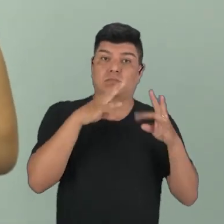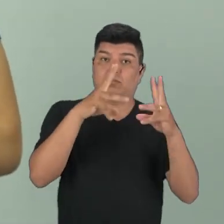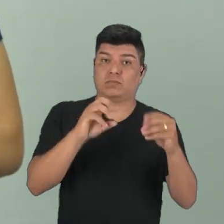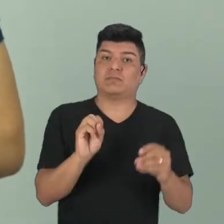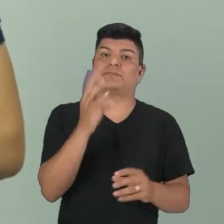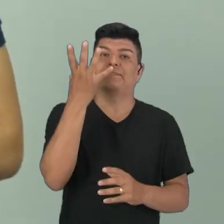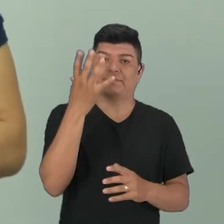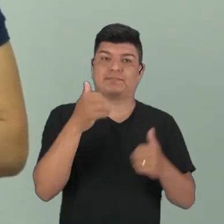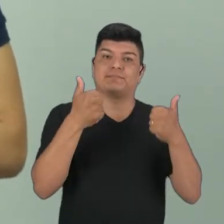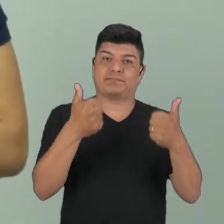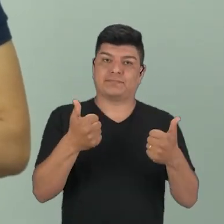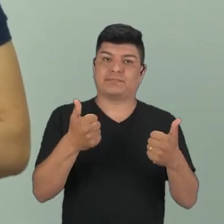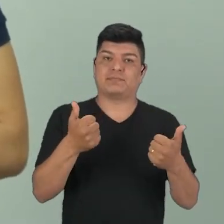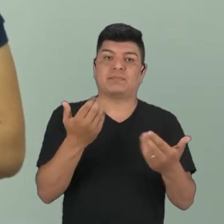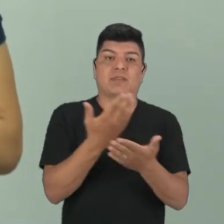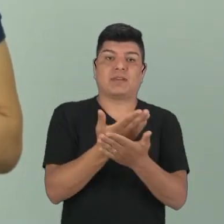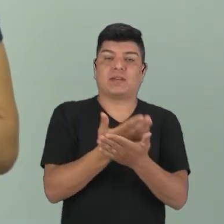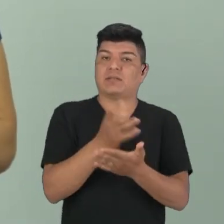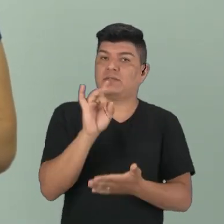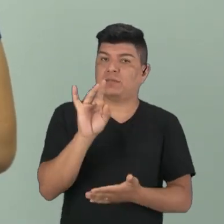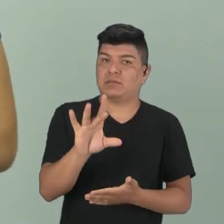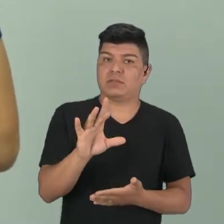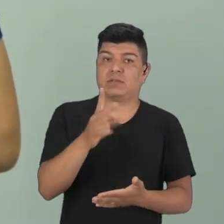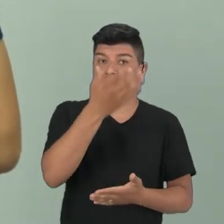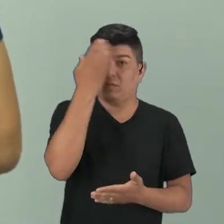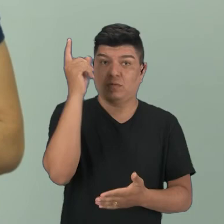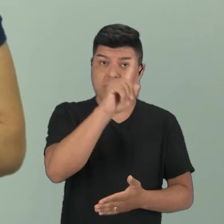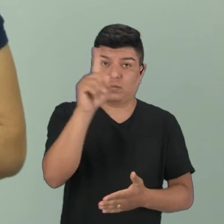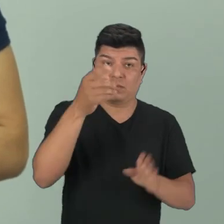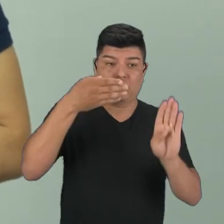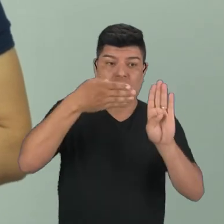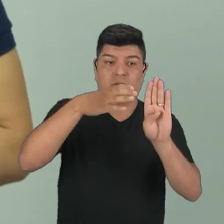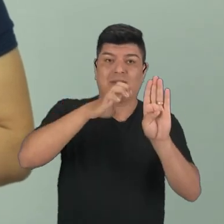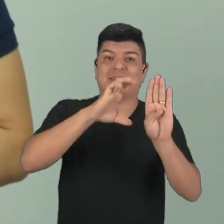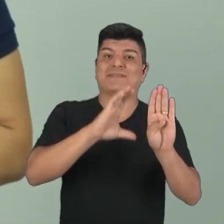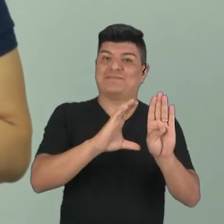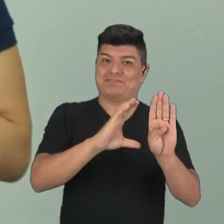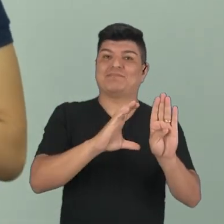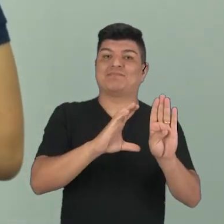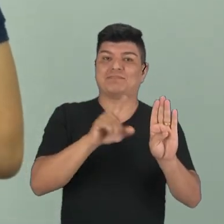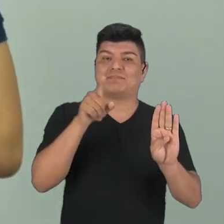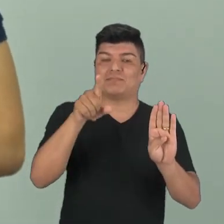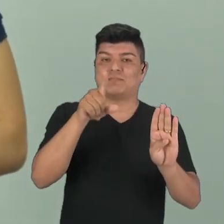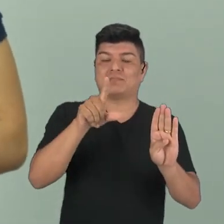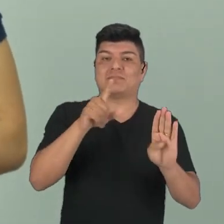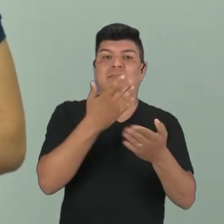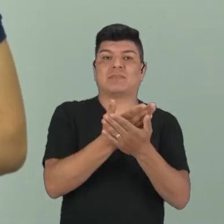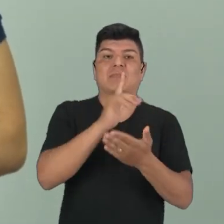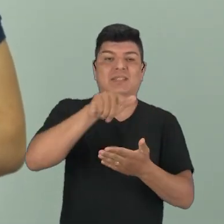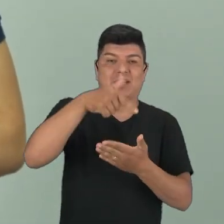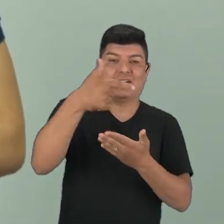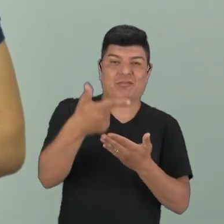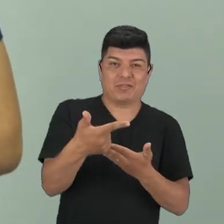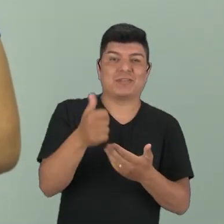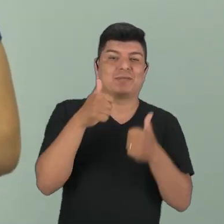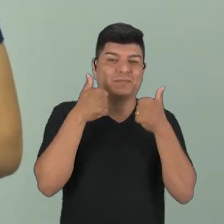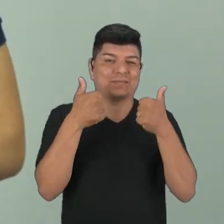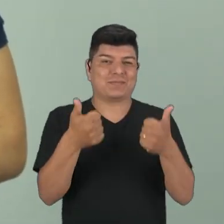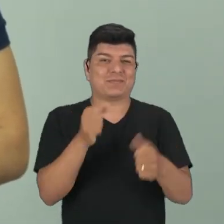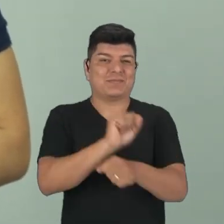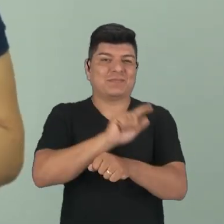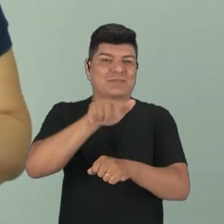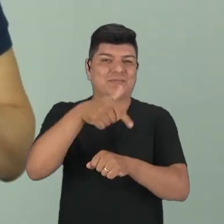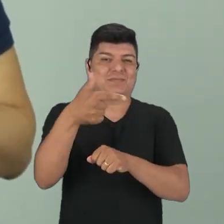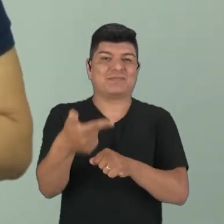que acontece na cadeia alimentar na sala fica por aqui mas não esqueça de acessar a plataforma eduque para você ter acessar sala e muitas outras tá bom